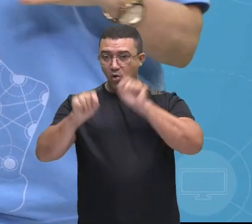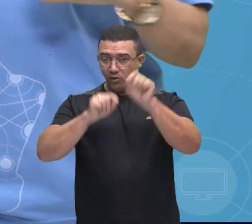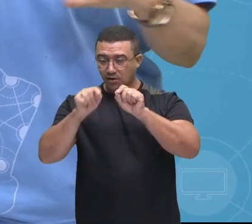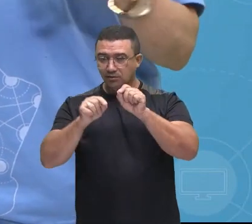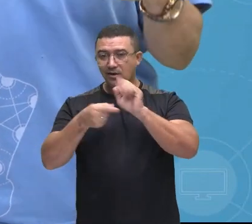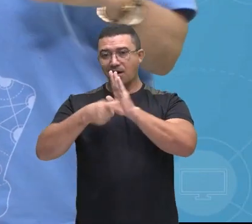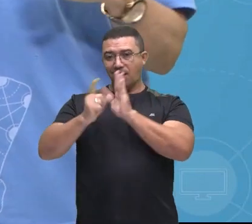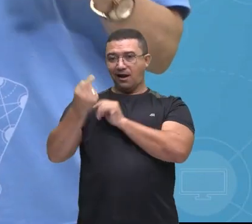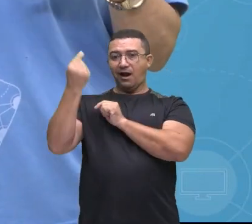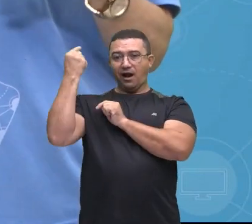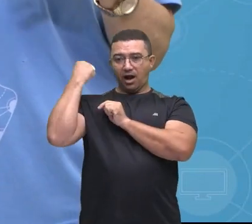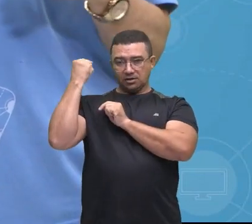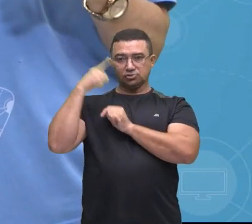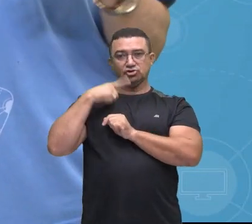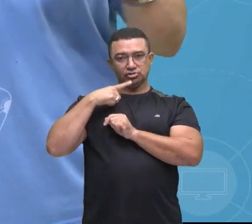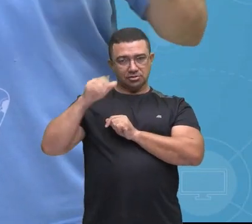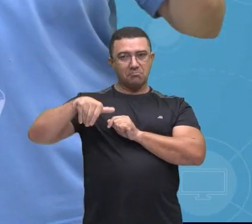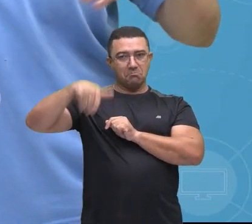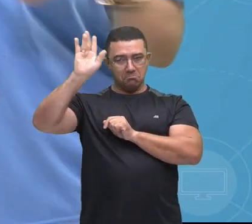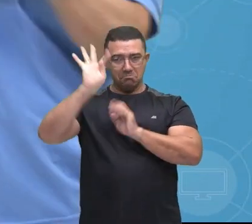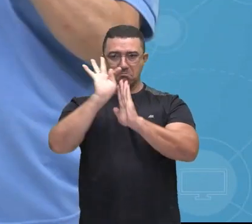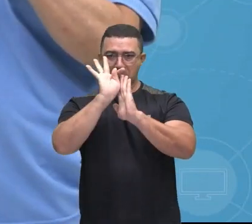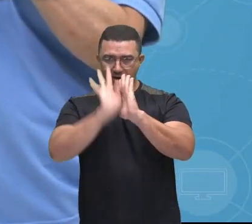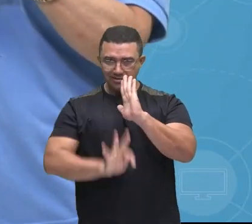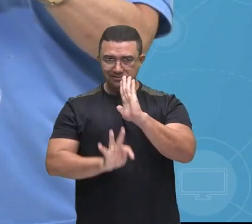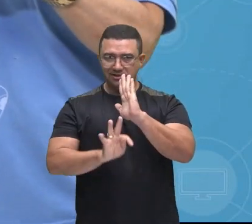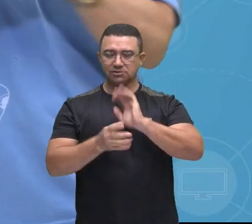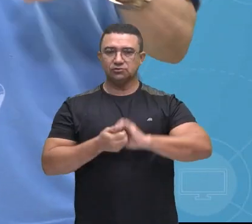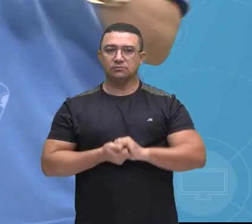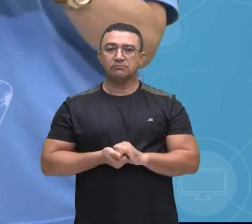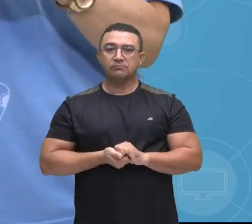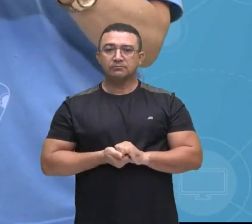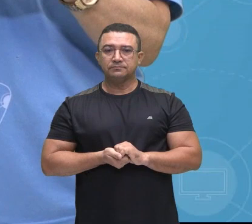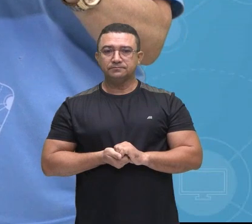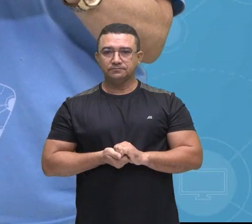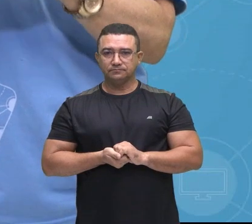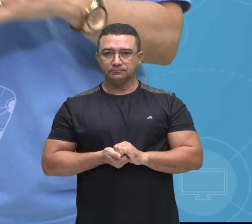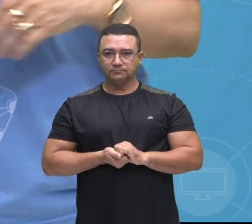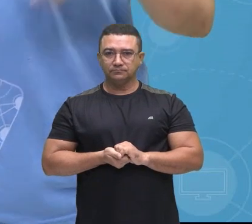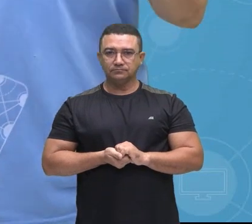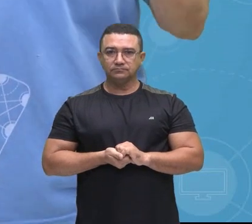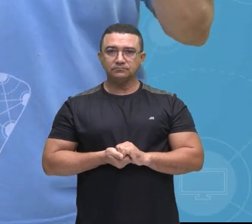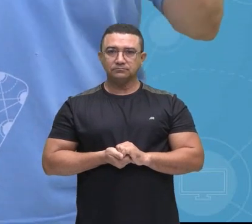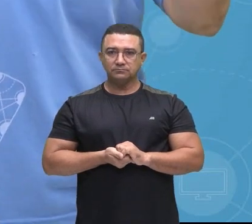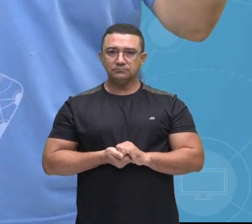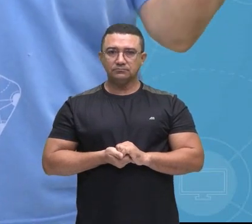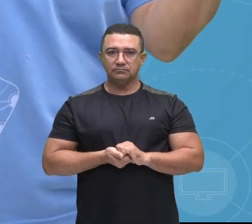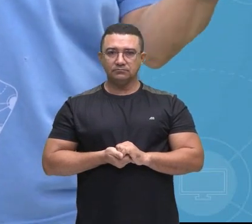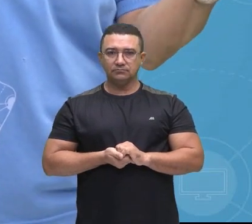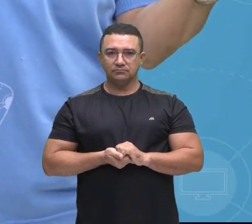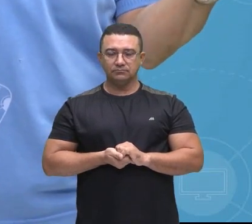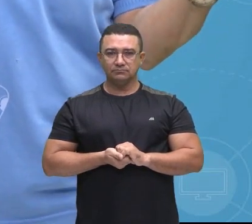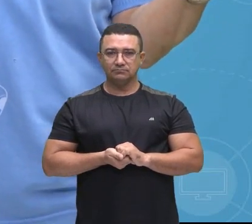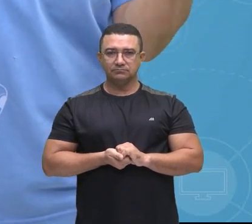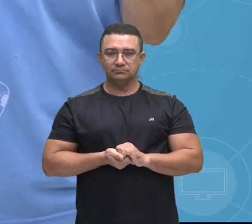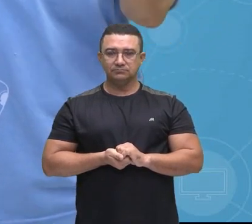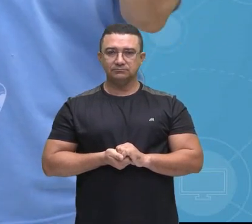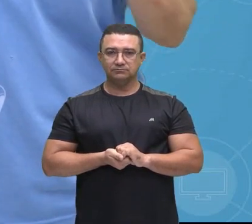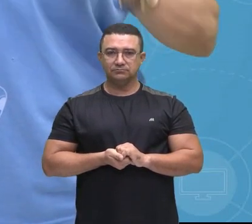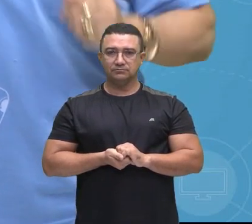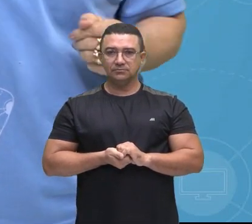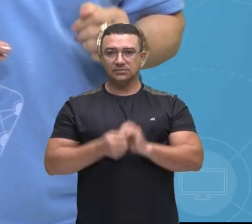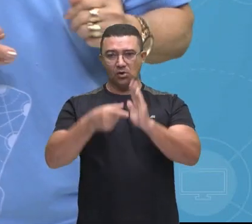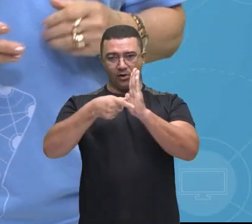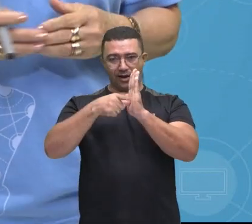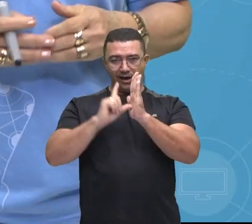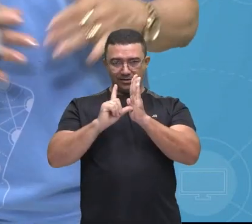adiante em um enxerto, eu estou colocando, seguindo com o texto mais na frente, mas tinha um pouco mais de texto antes